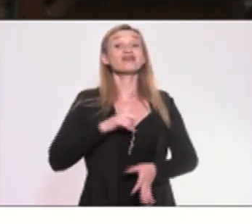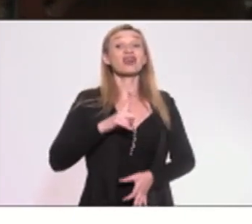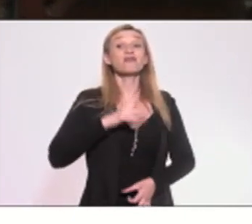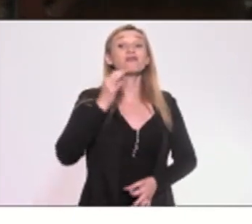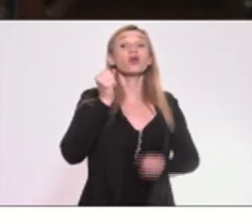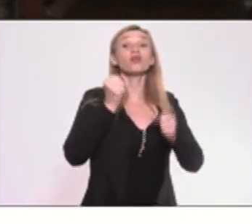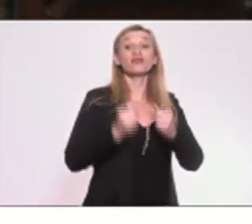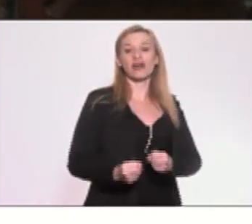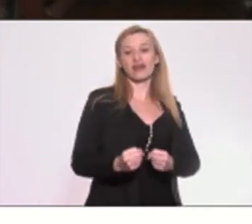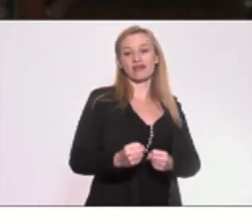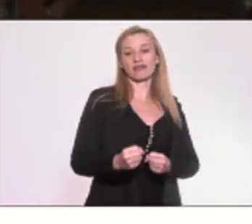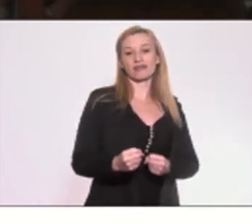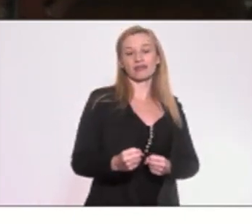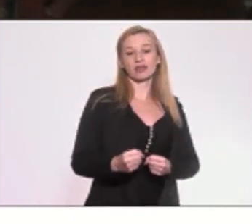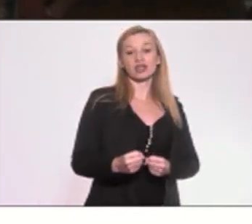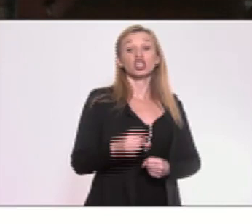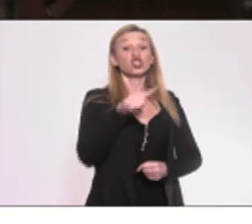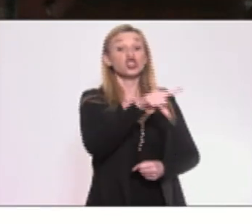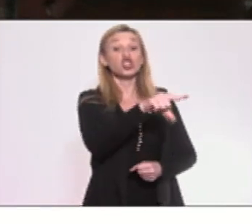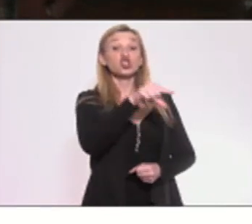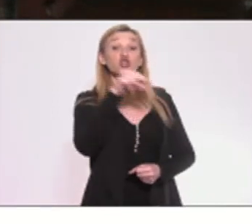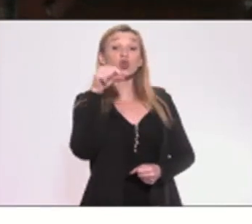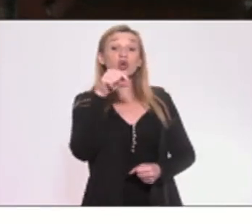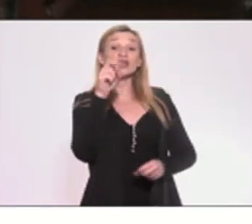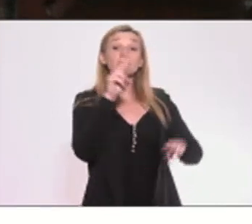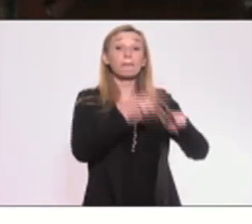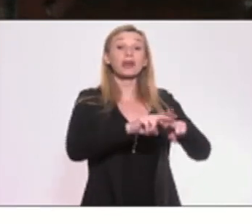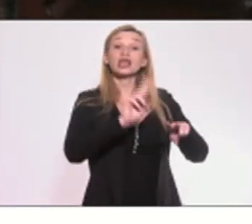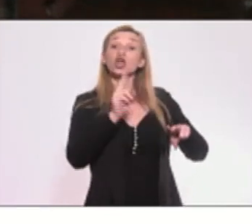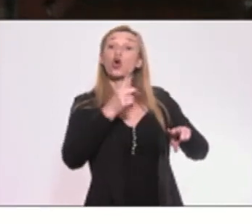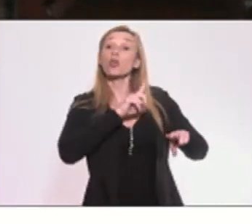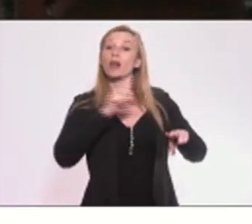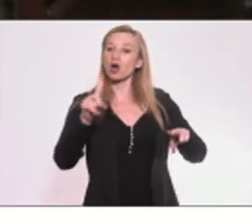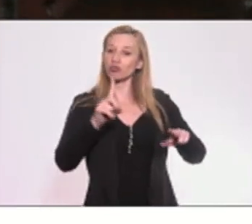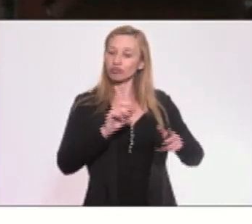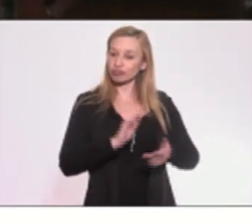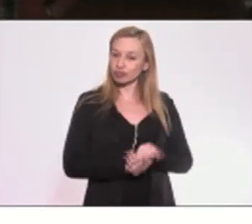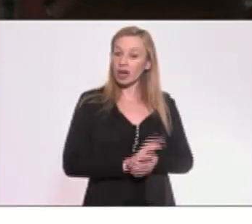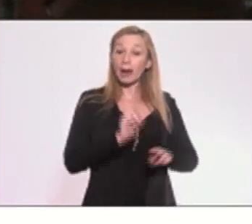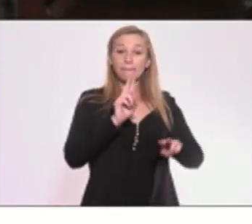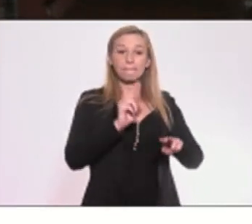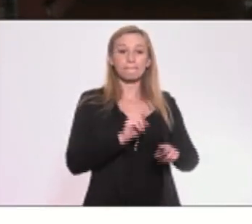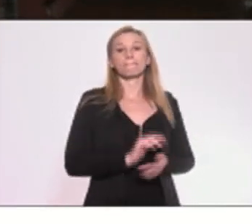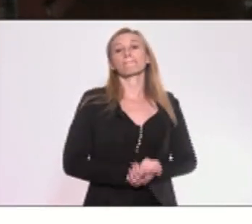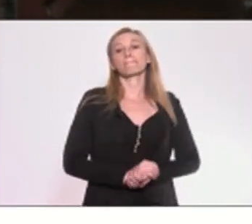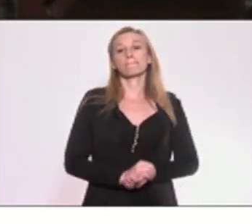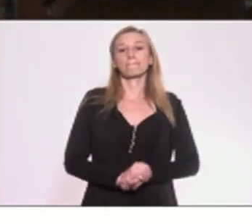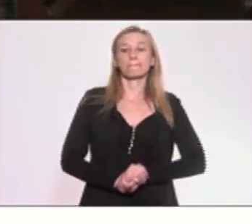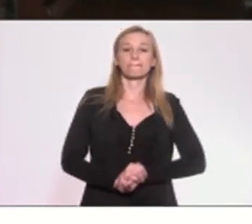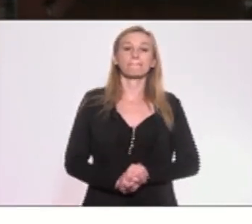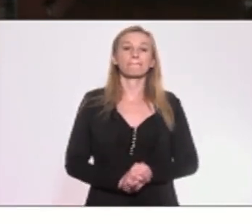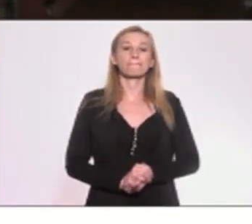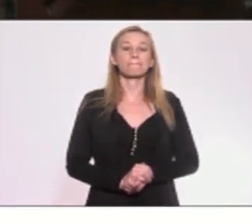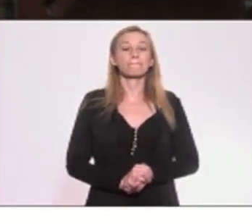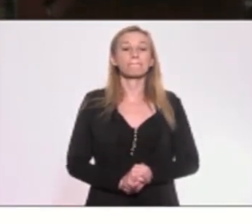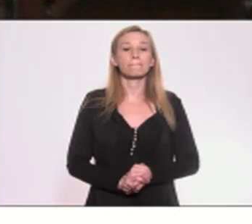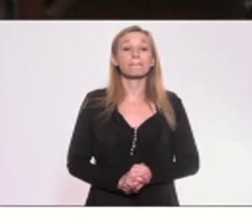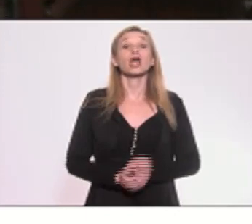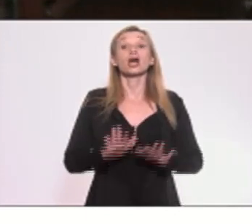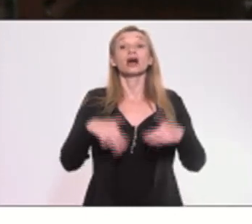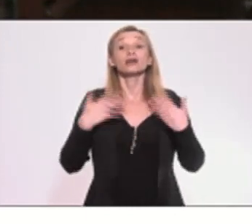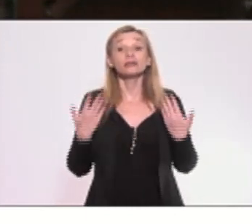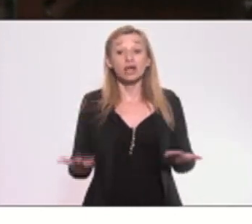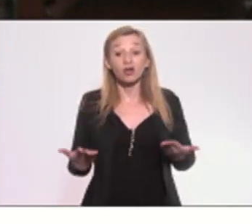deliberar sobre a prisão e a condenação dos colegas. Prisão não, perdão. Sobre a condenação dos colegas.